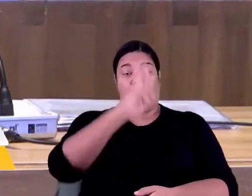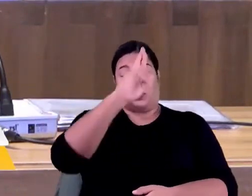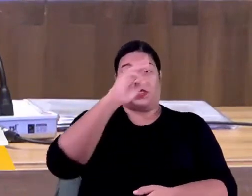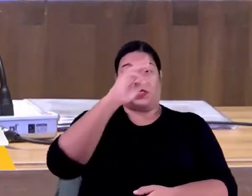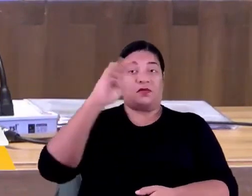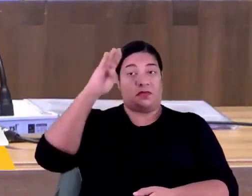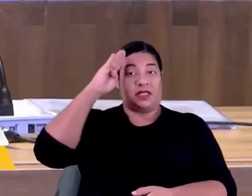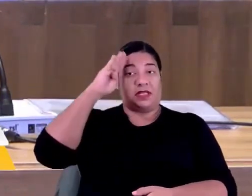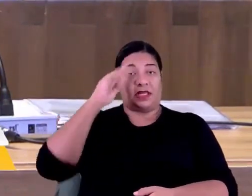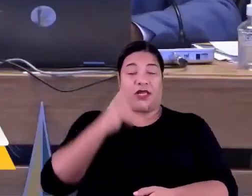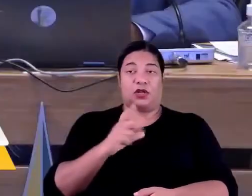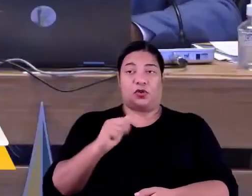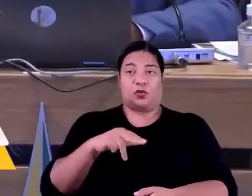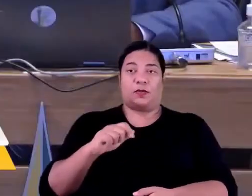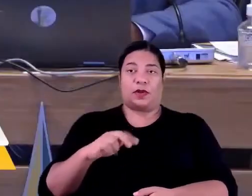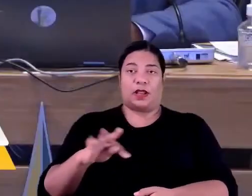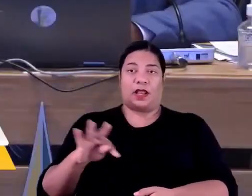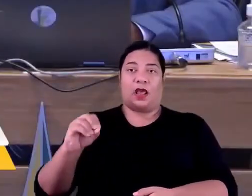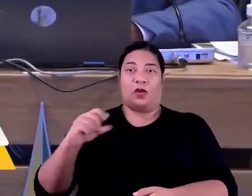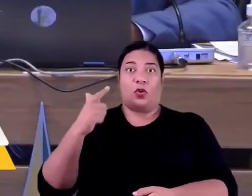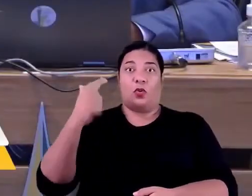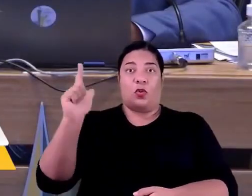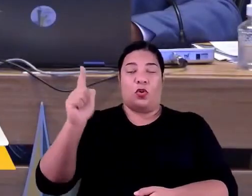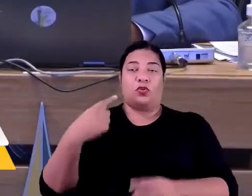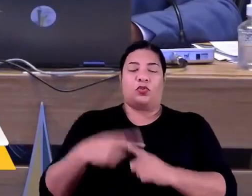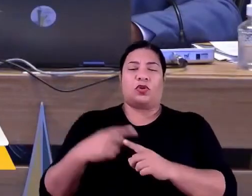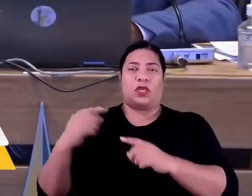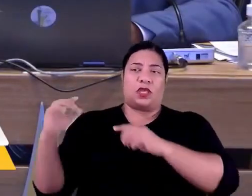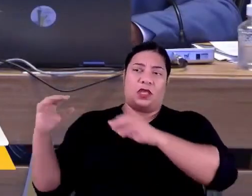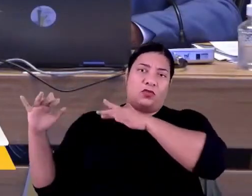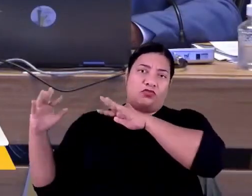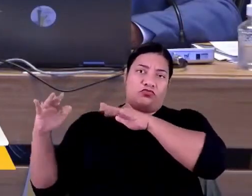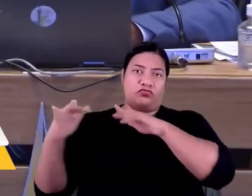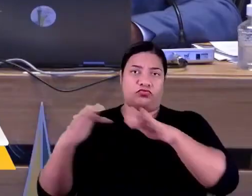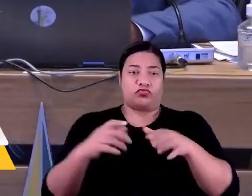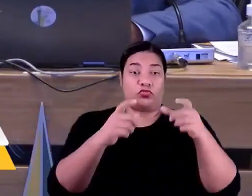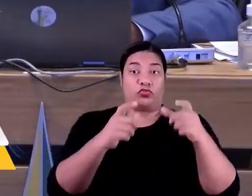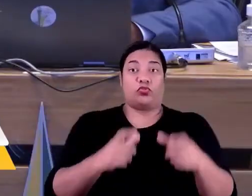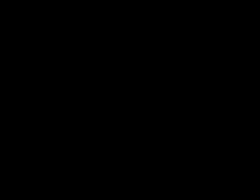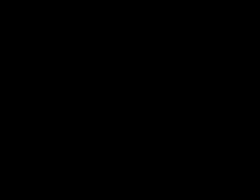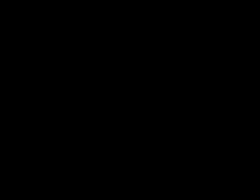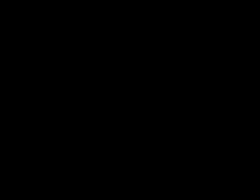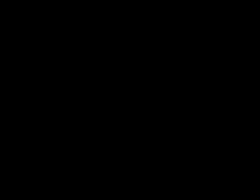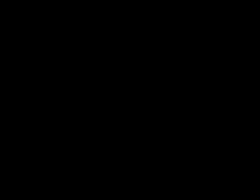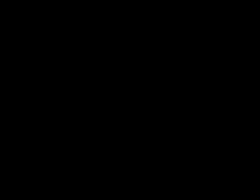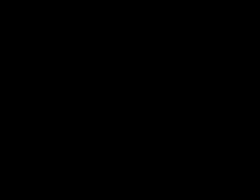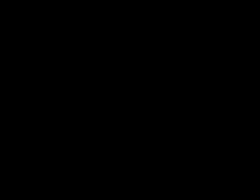essa ordem de cima, né? Eles iam em loco lá no local onde estava os Era policiais. cancelada na hora.